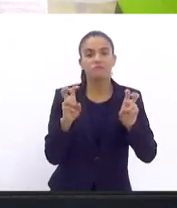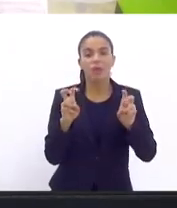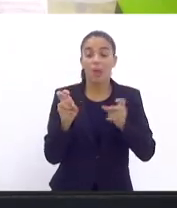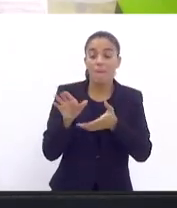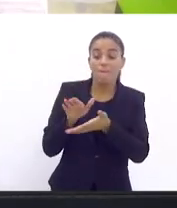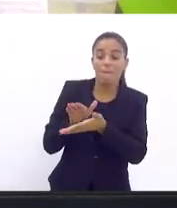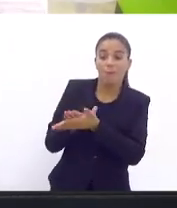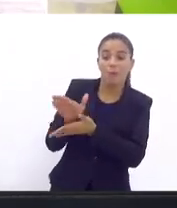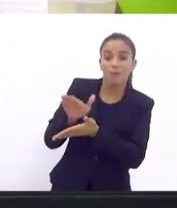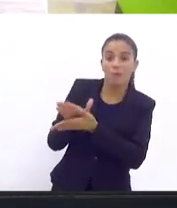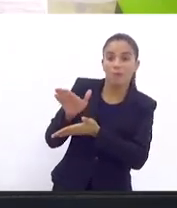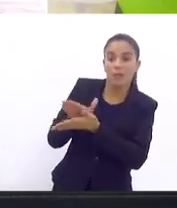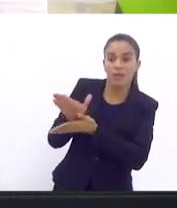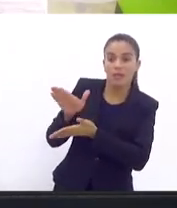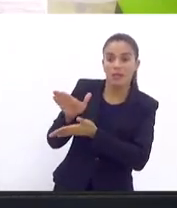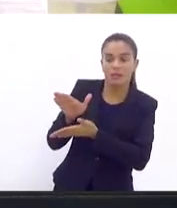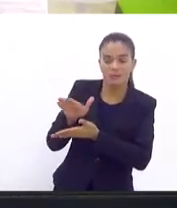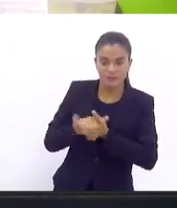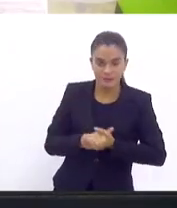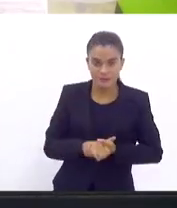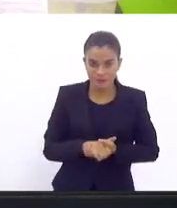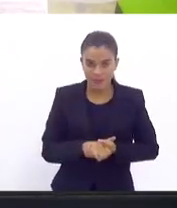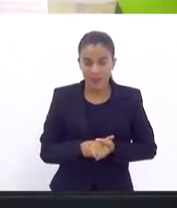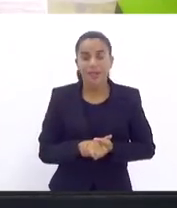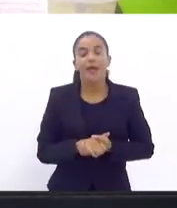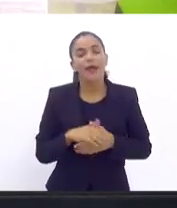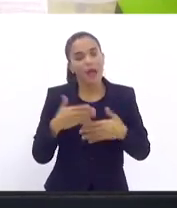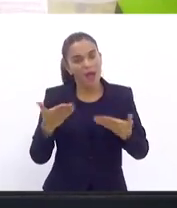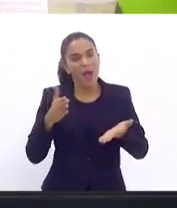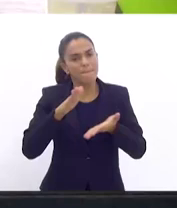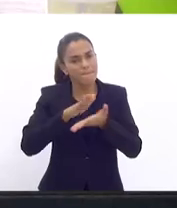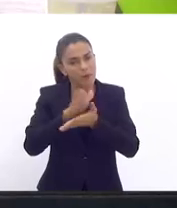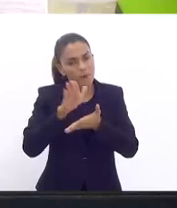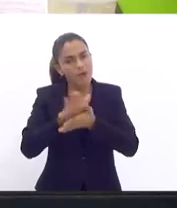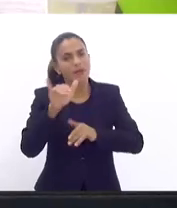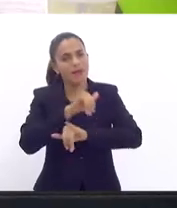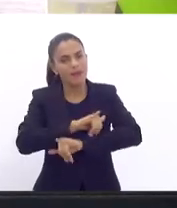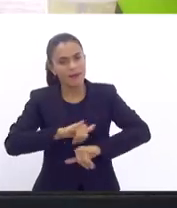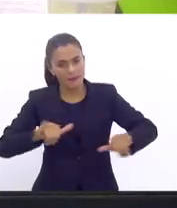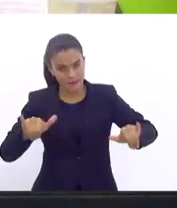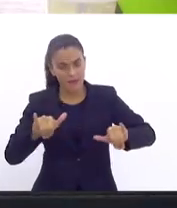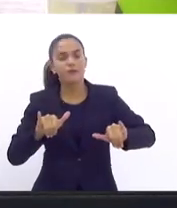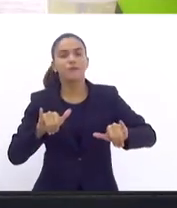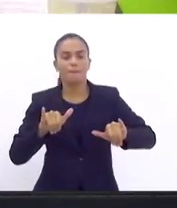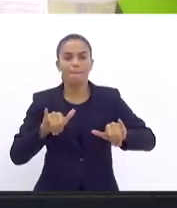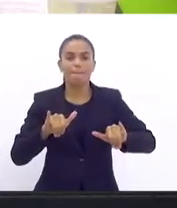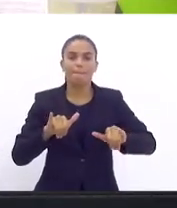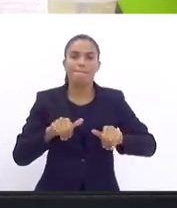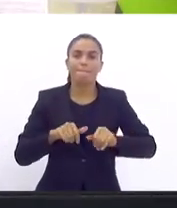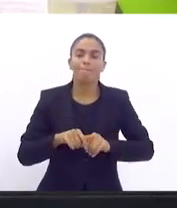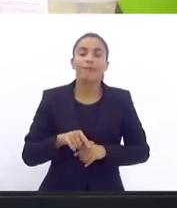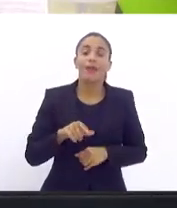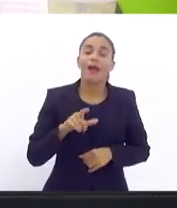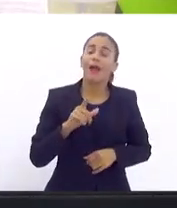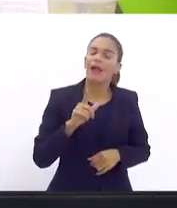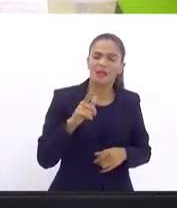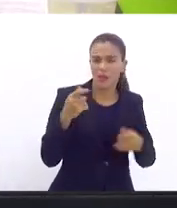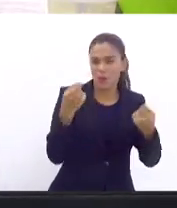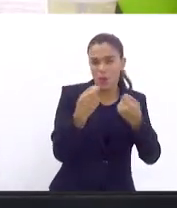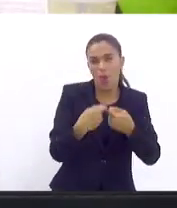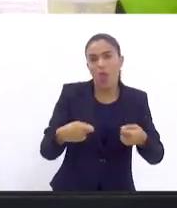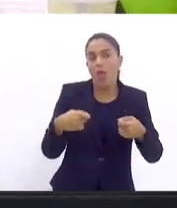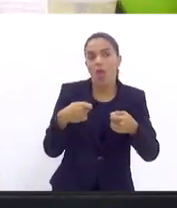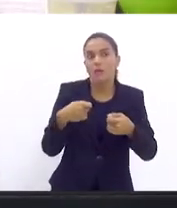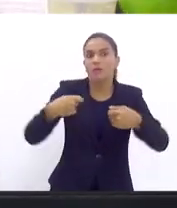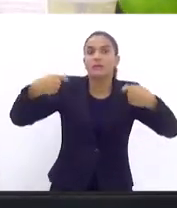publicação Entretanto a lógica da publicação que reforçada em alguns artigos ela não necessariamente